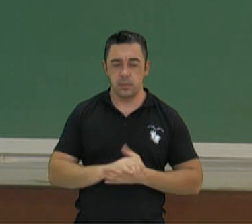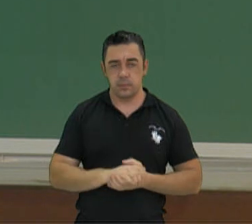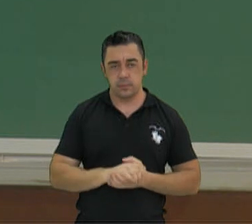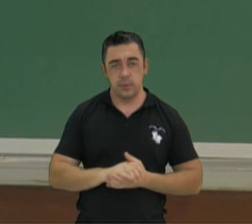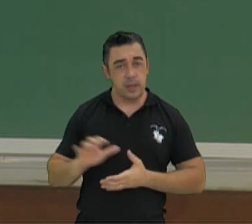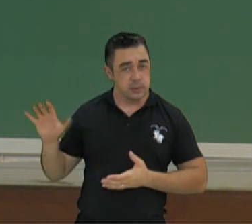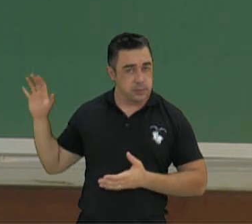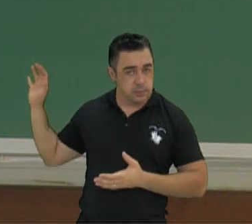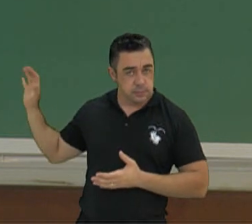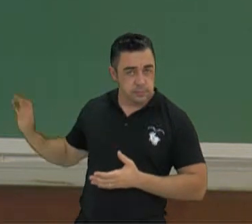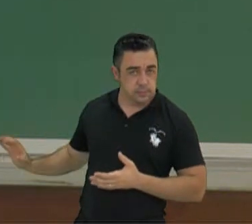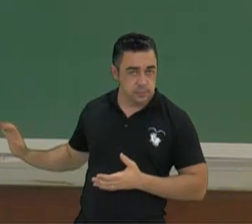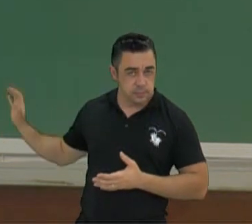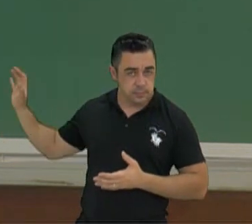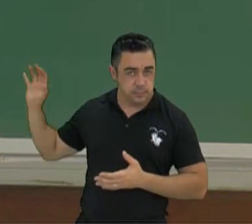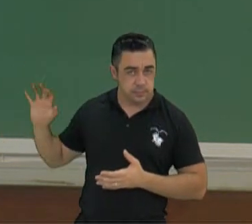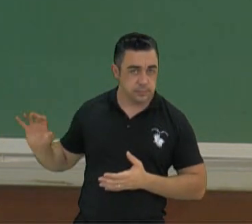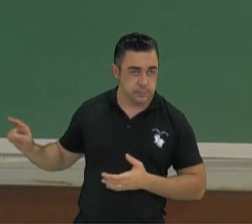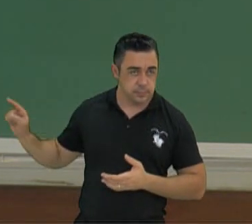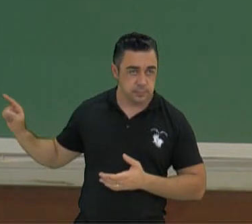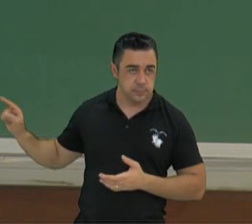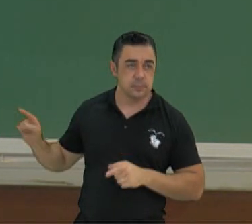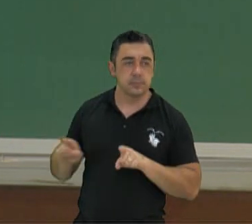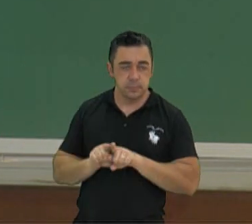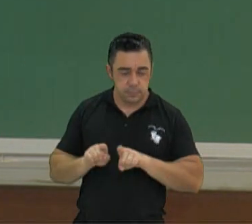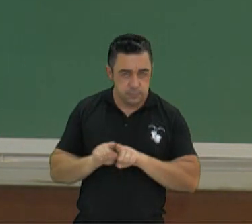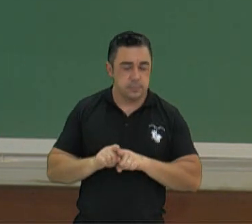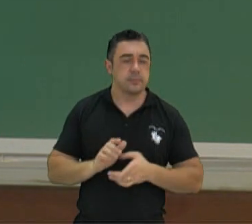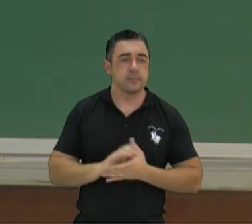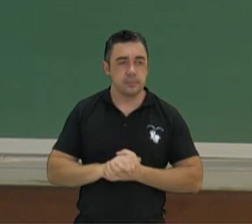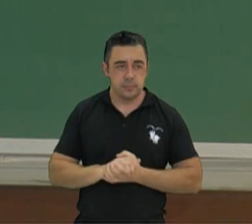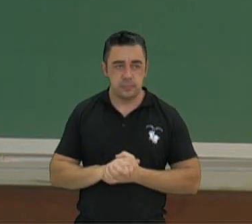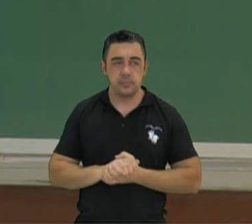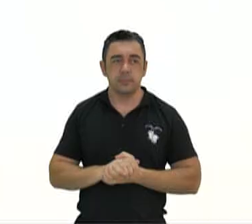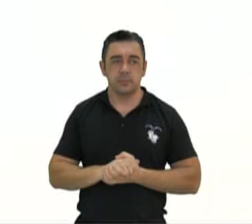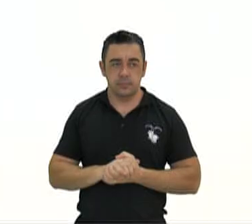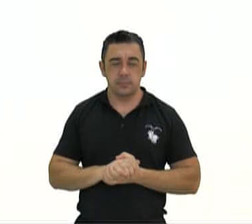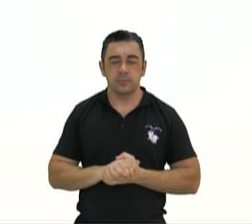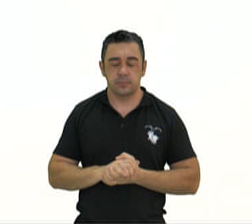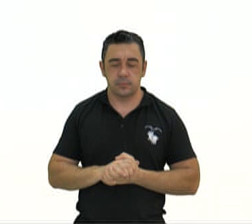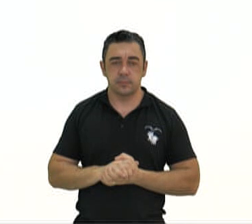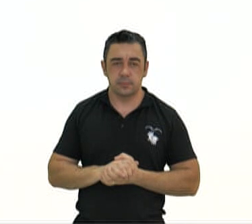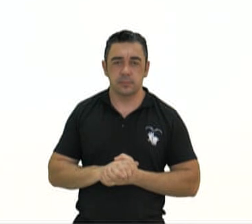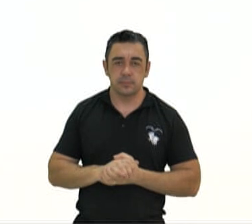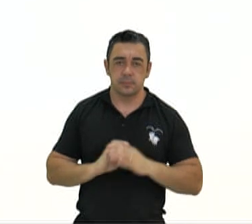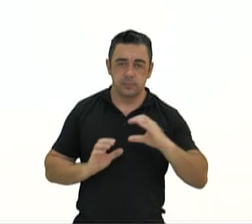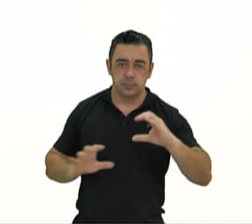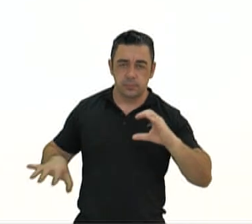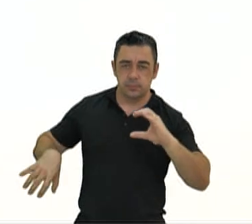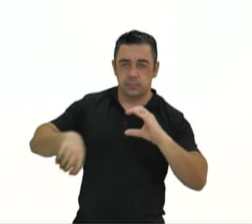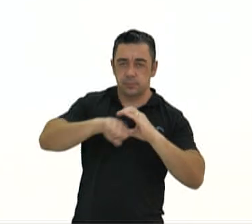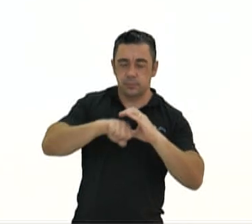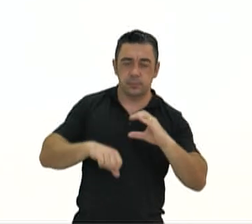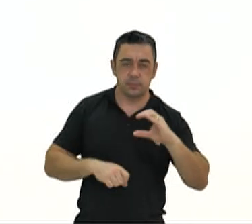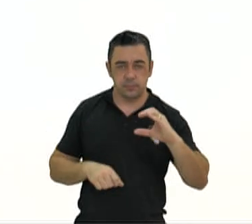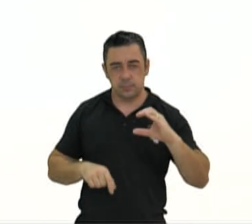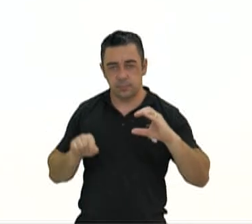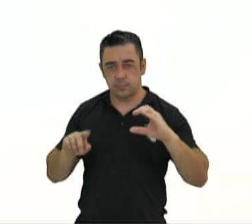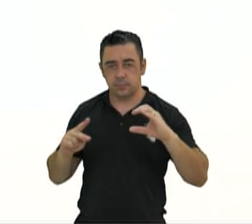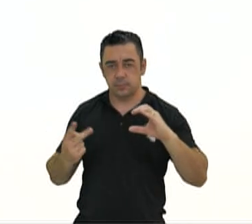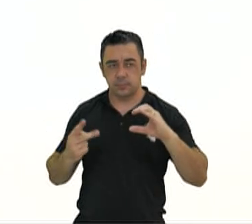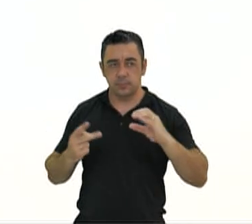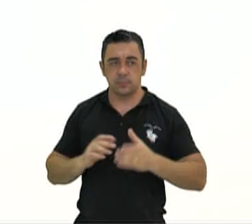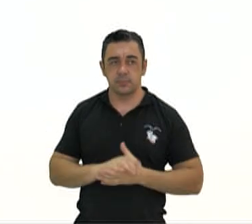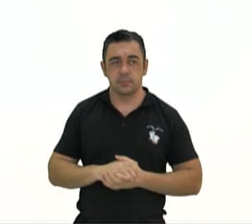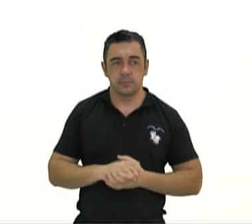Isso acontece em todos, ó. Aqui também, o que acontece? O carbono ganha elétron desse hidrogênio. E esse carbono